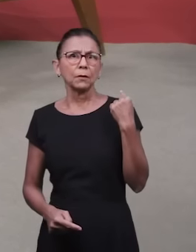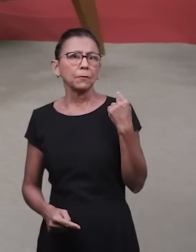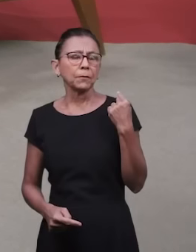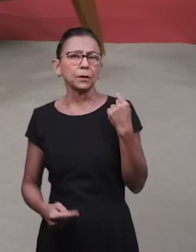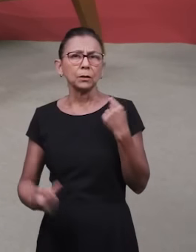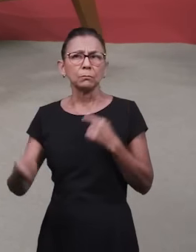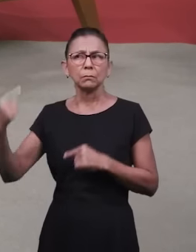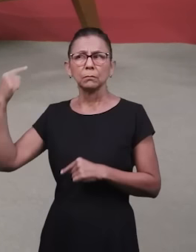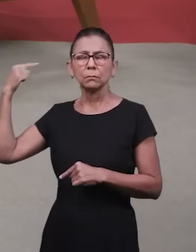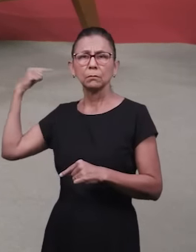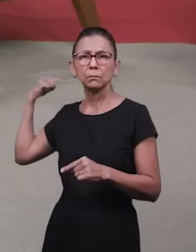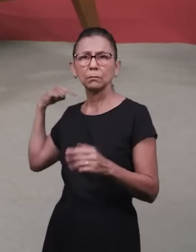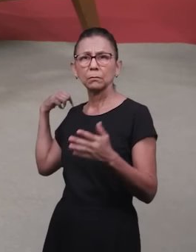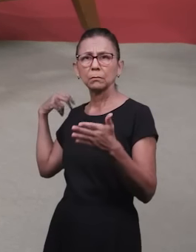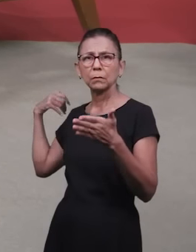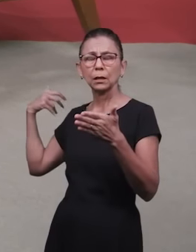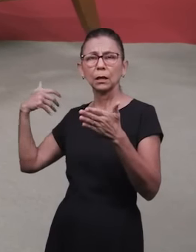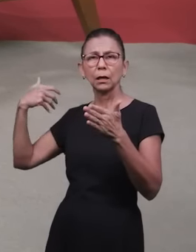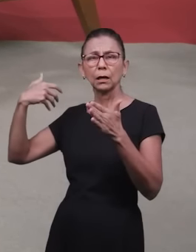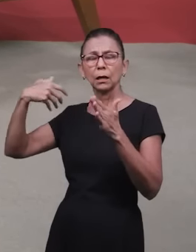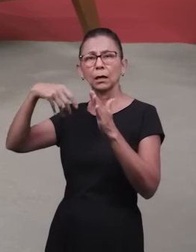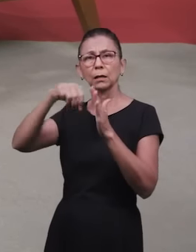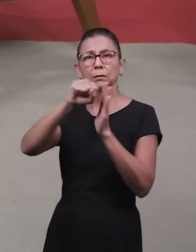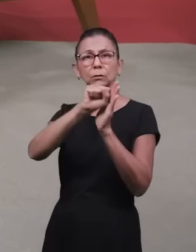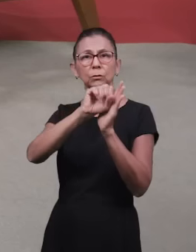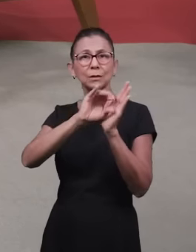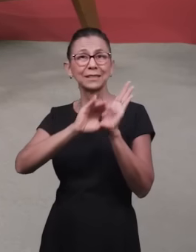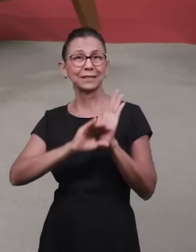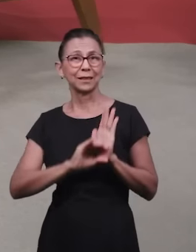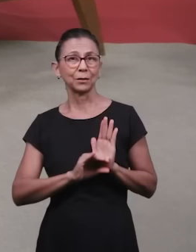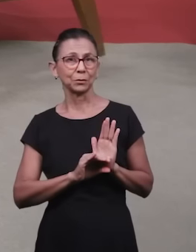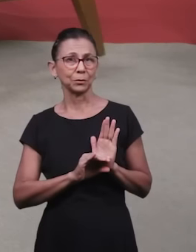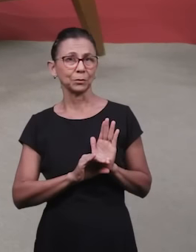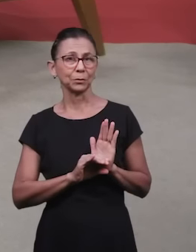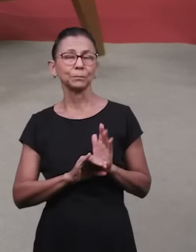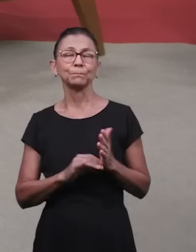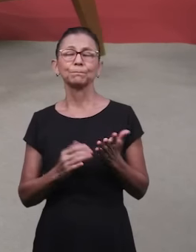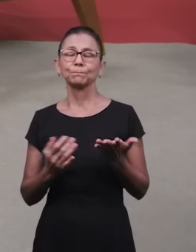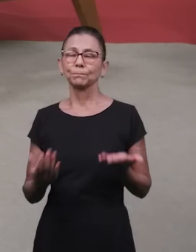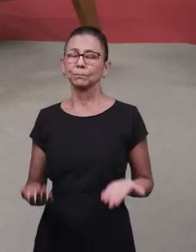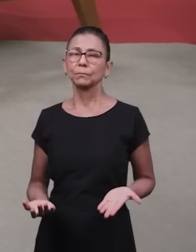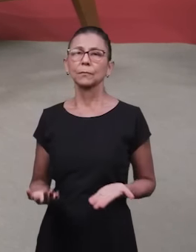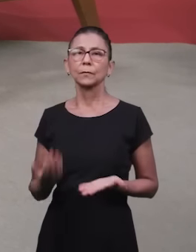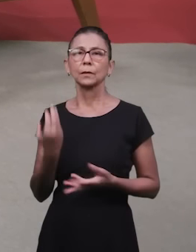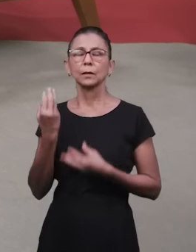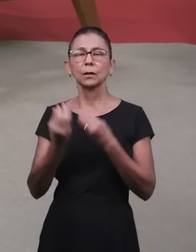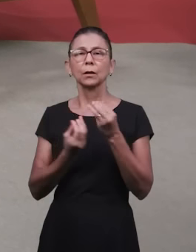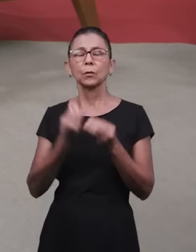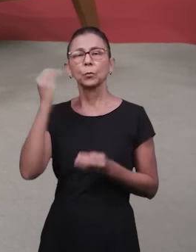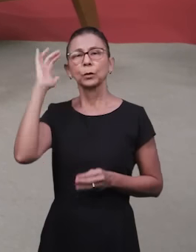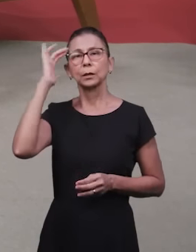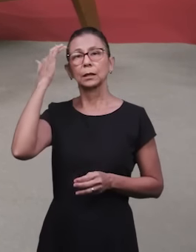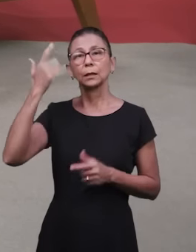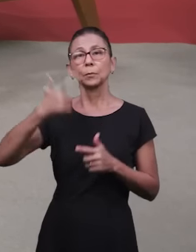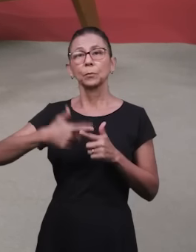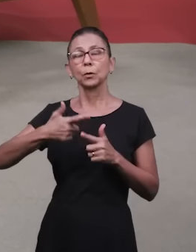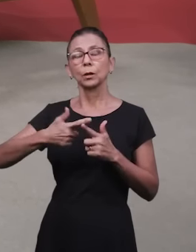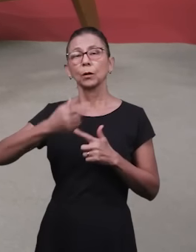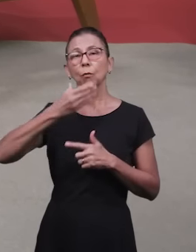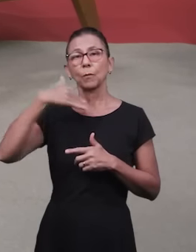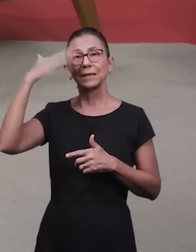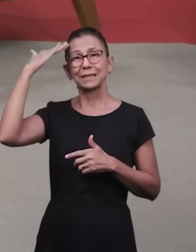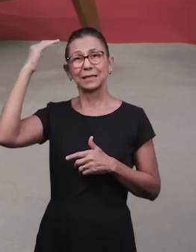longo dos séculos da exegese do livro de Cantares foi exatamente porque Salomão,